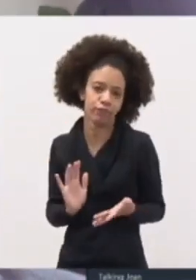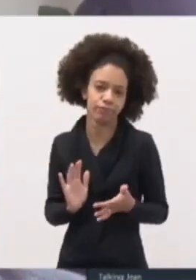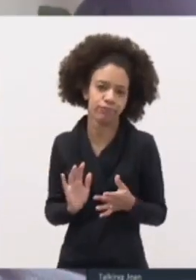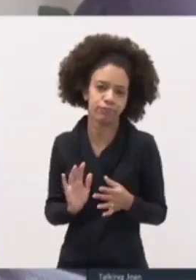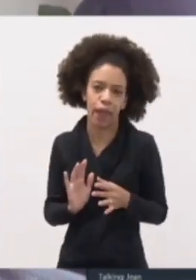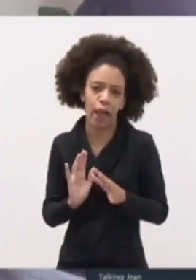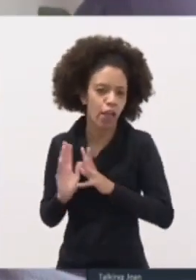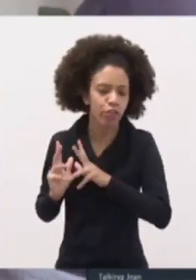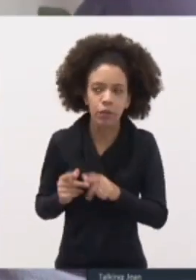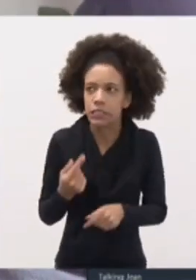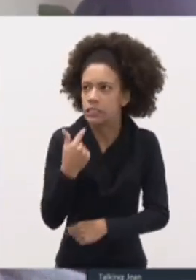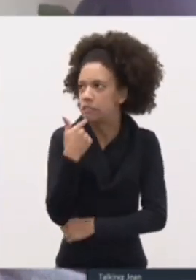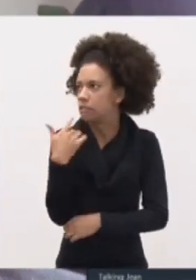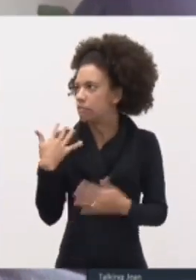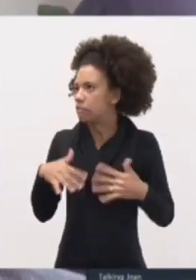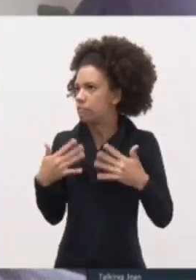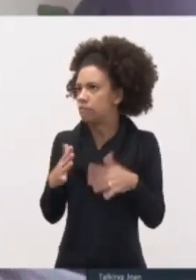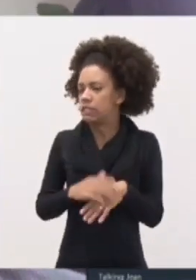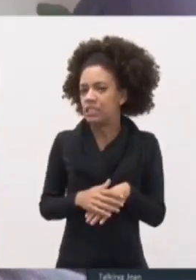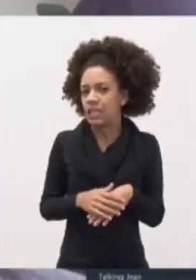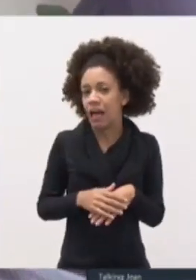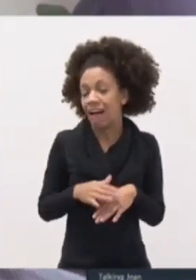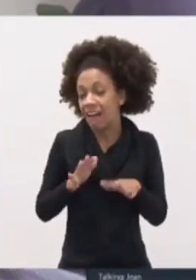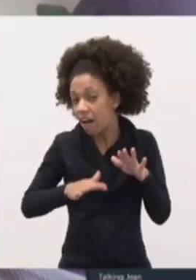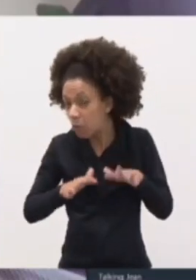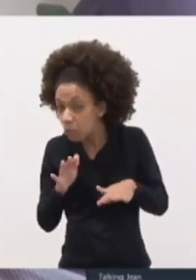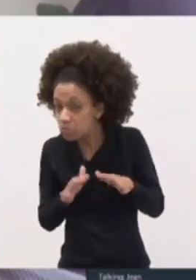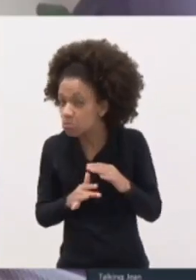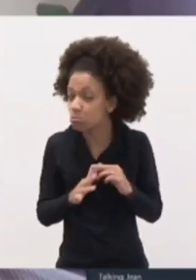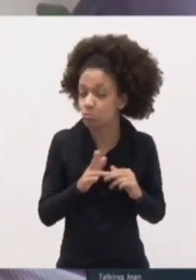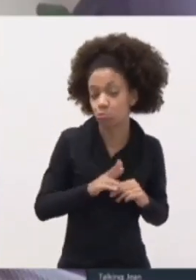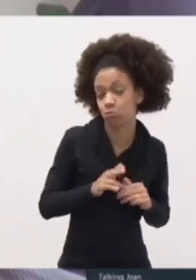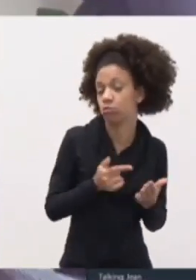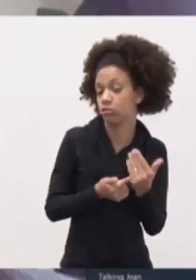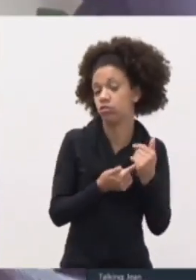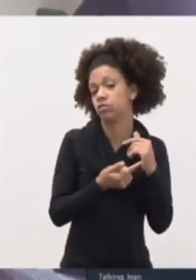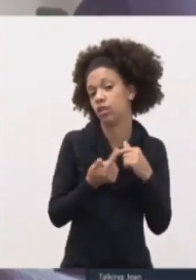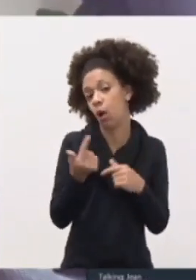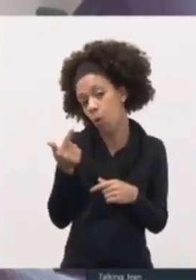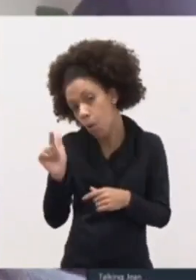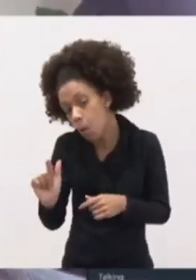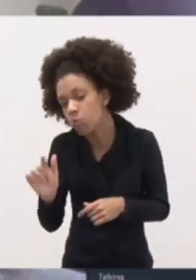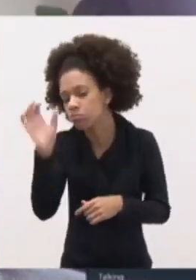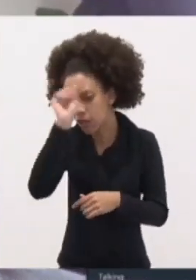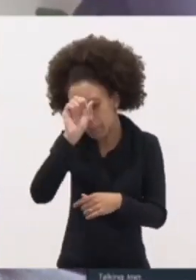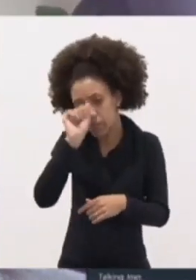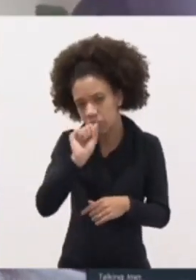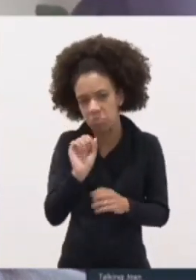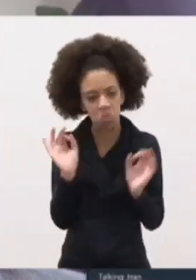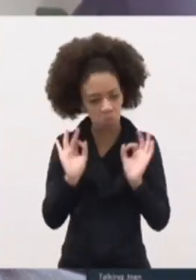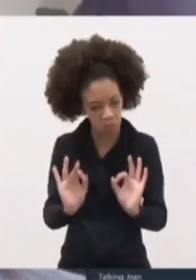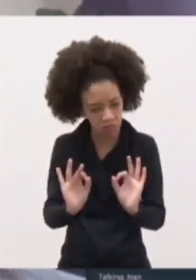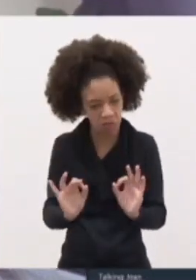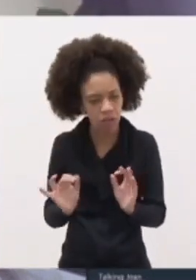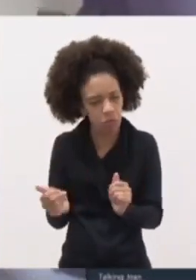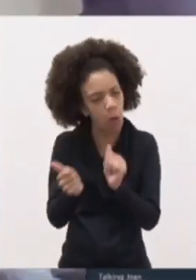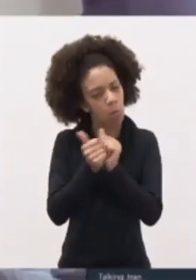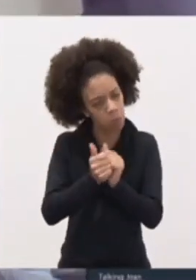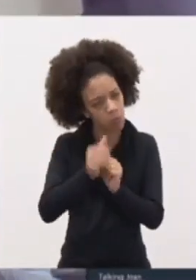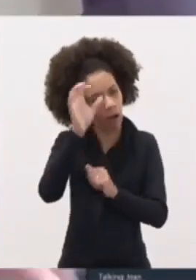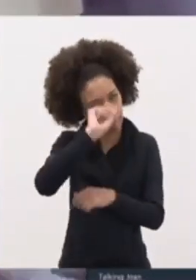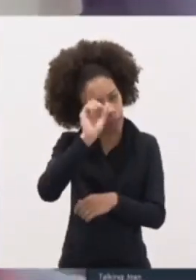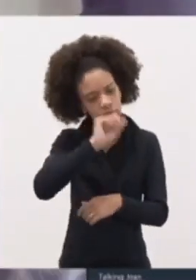agora, nossa, eu preciso... Tem gente que não usa tanto o digital, tem gente que está aprendendo, ótimo, vamos fazer juntos, mas onde